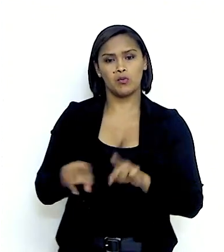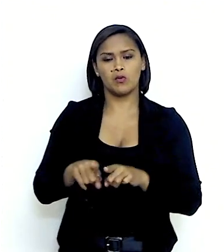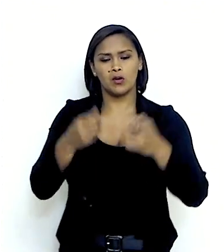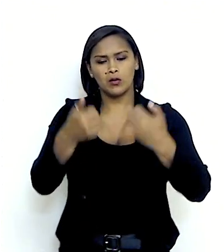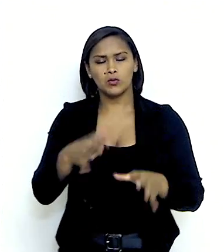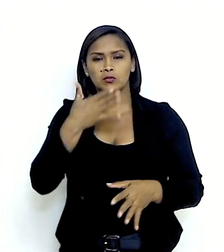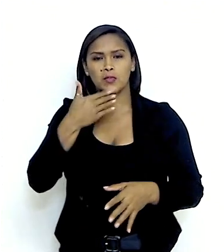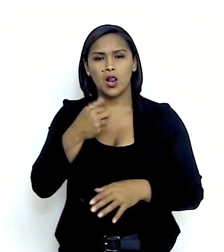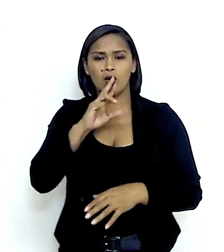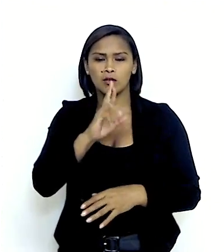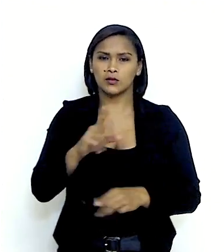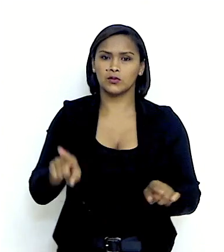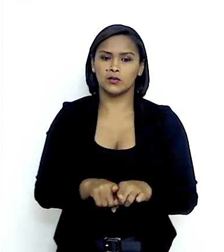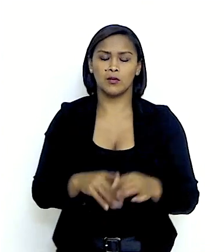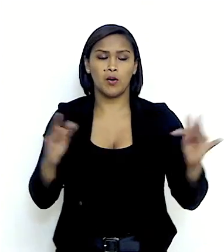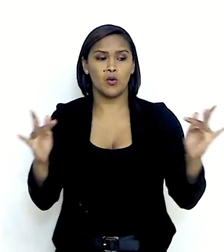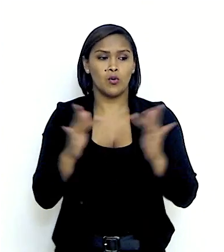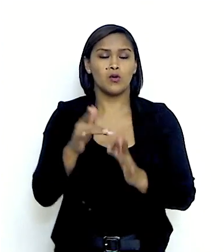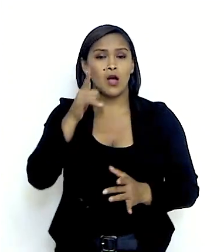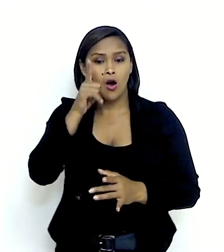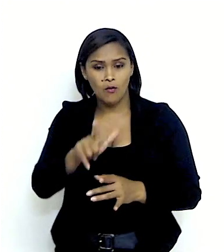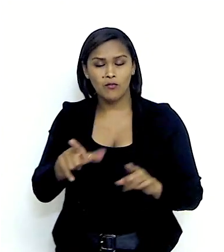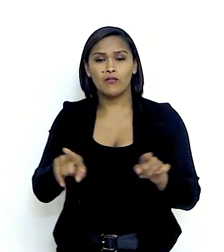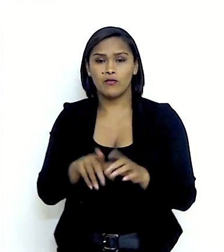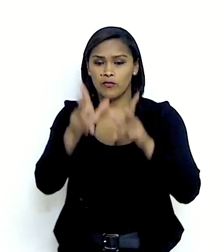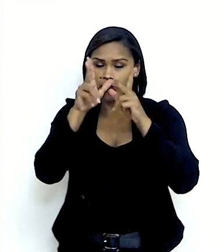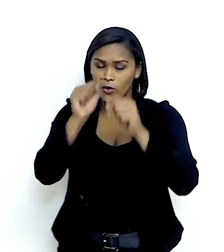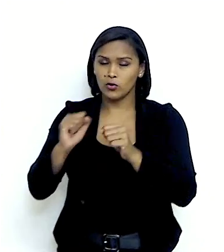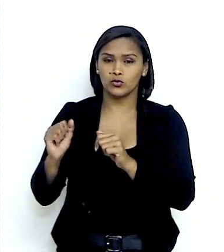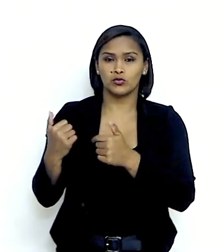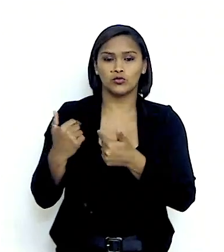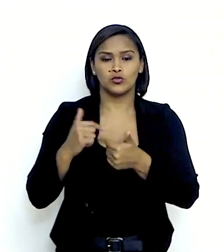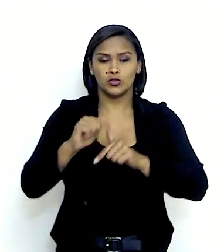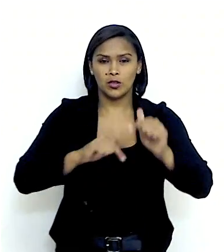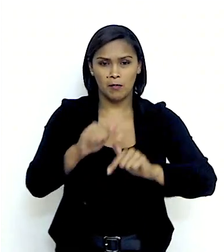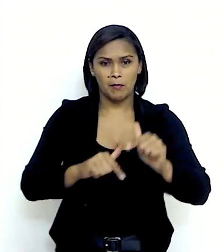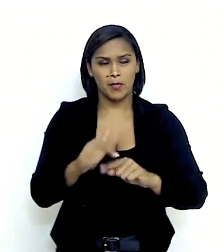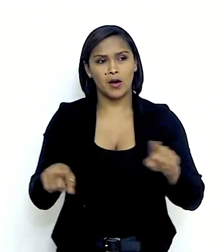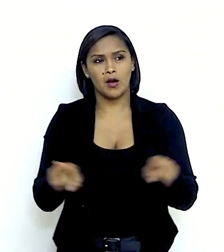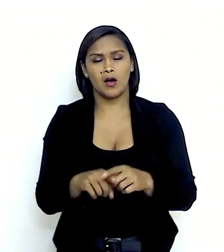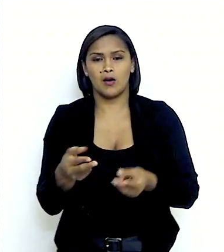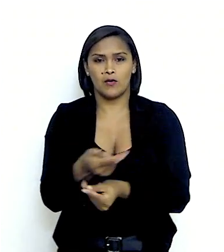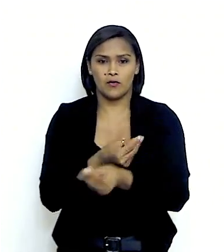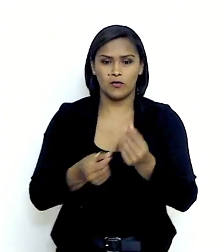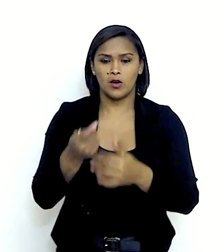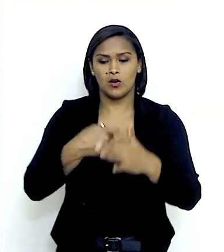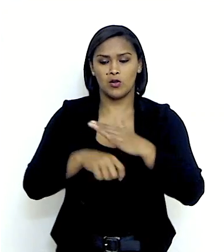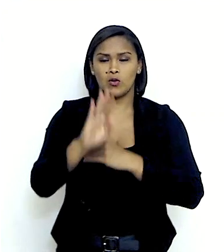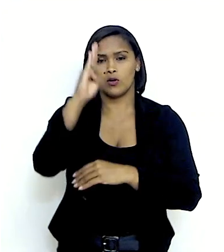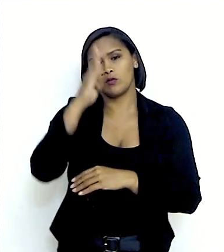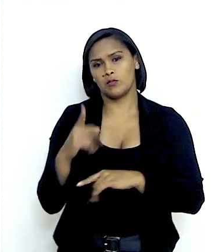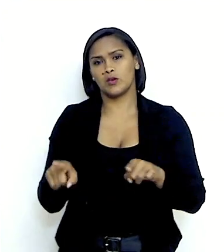melhores resultados e com um impacto muito forte em termos de geração de empregos e de renda no